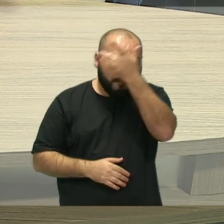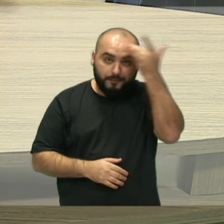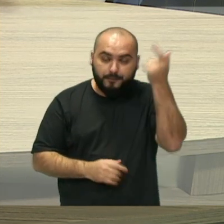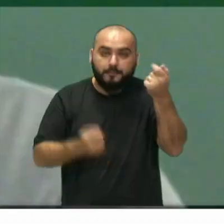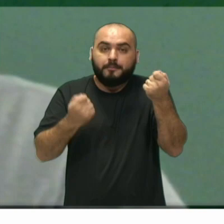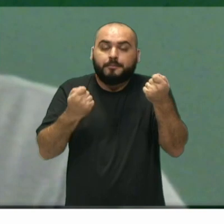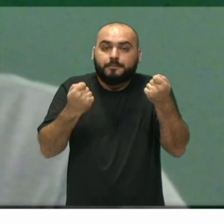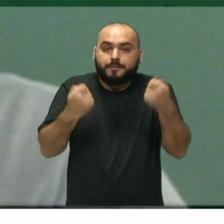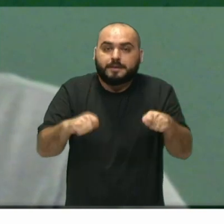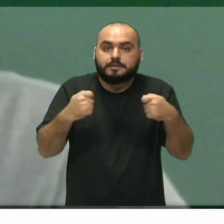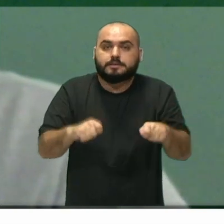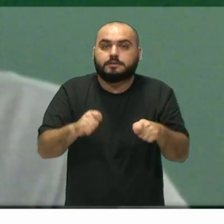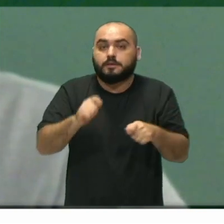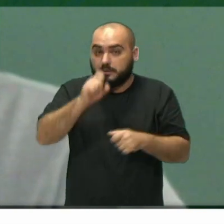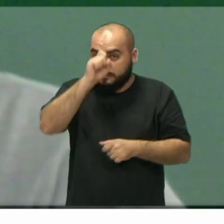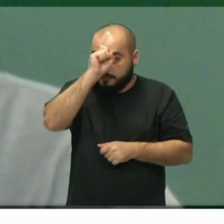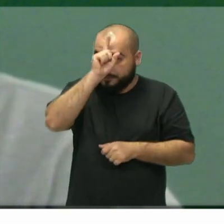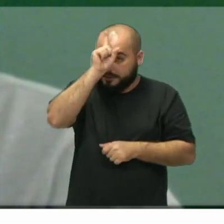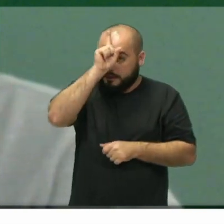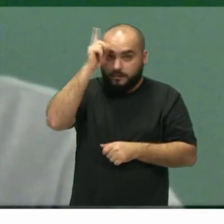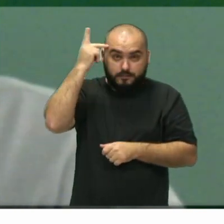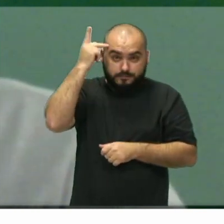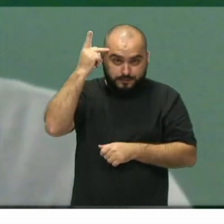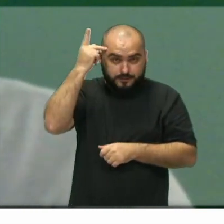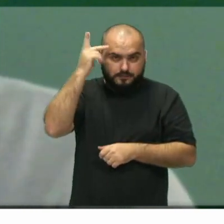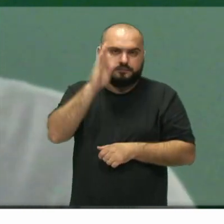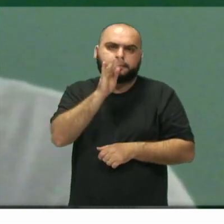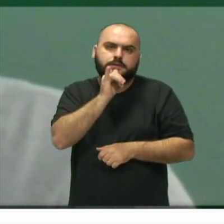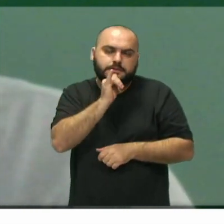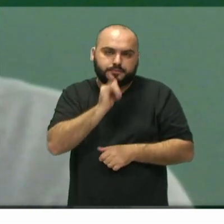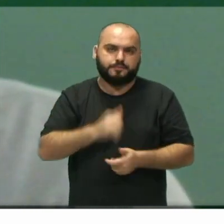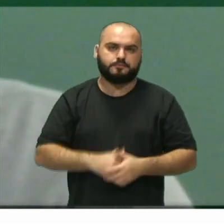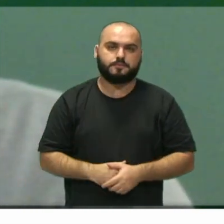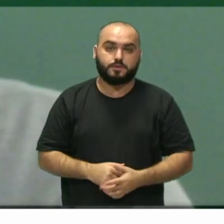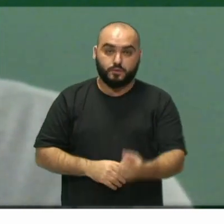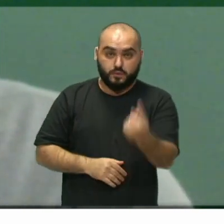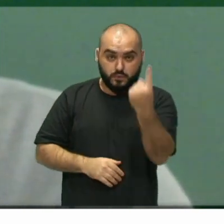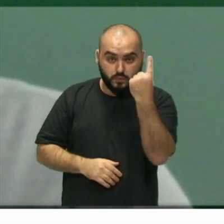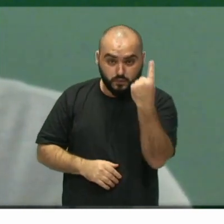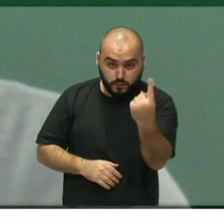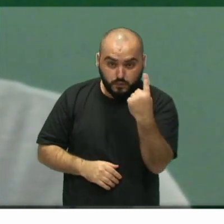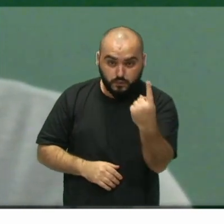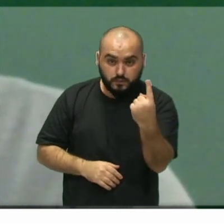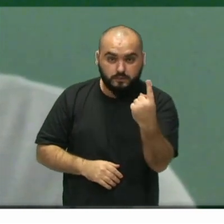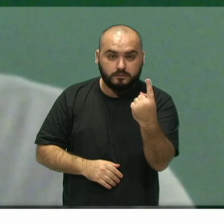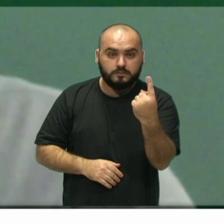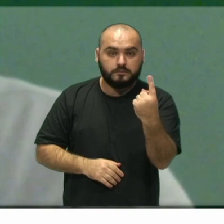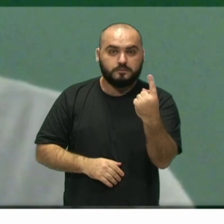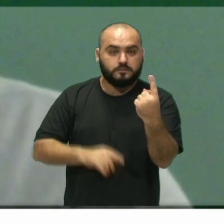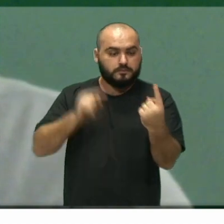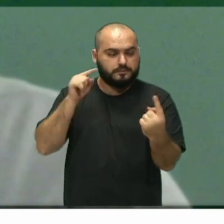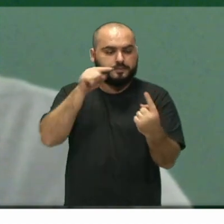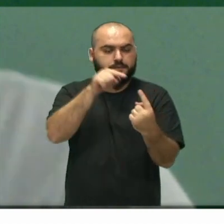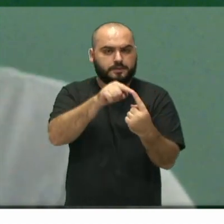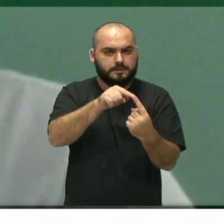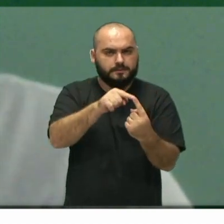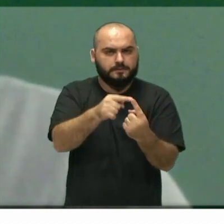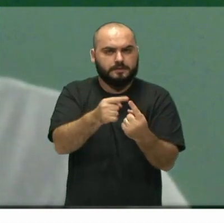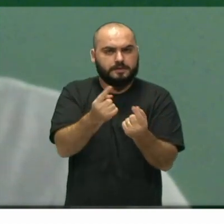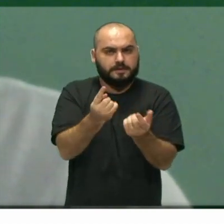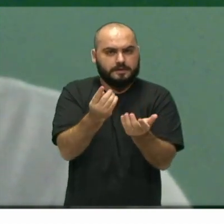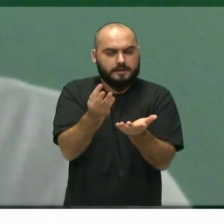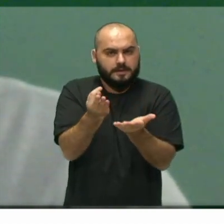precisa hospitalizar num hospital psiquiátrico. Uma das grandes coisas terapêuticas no